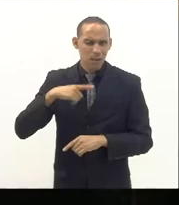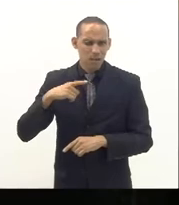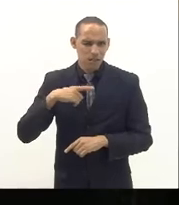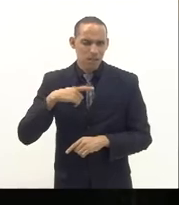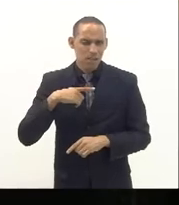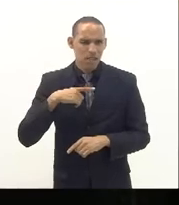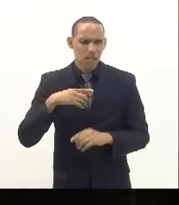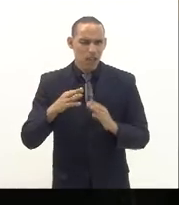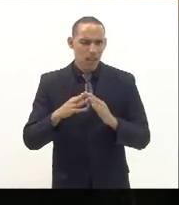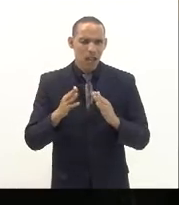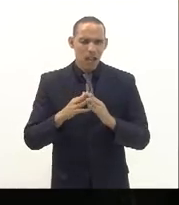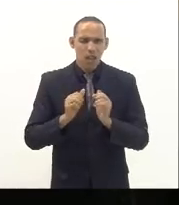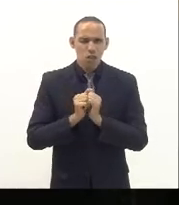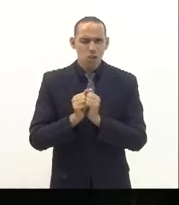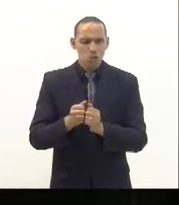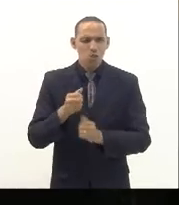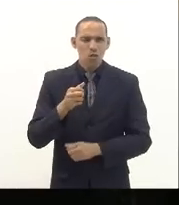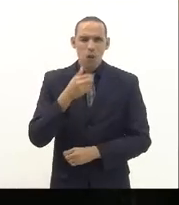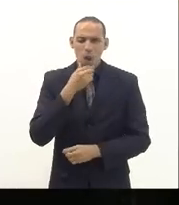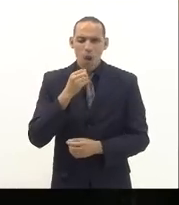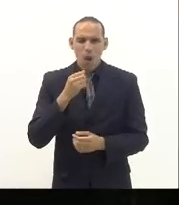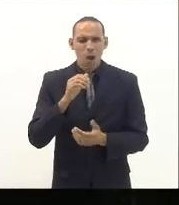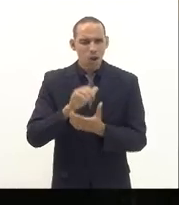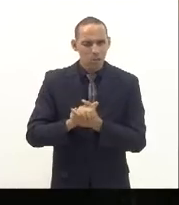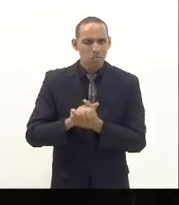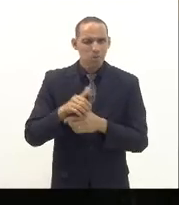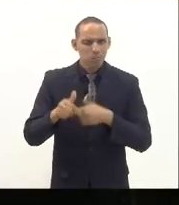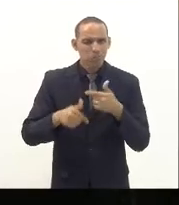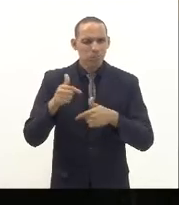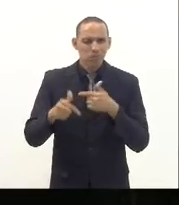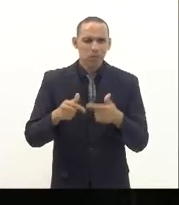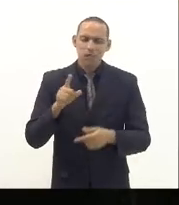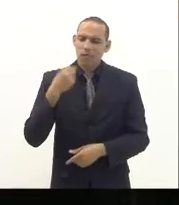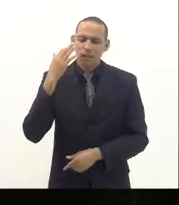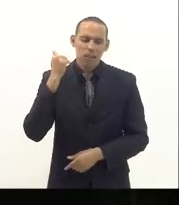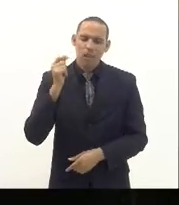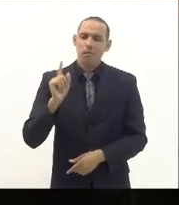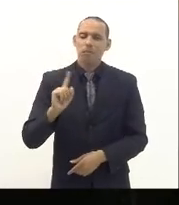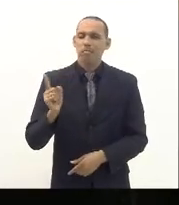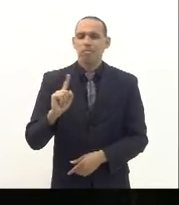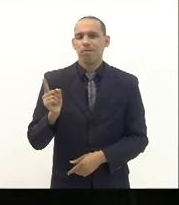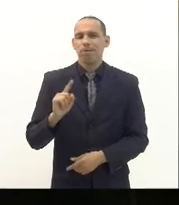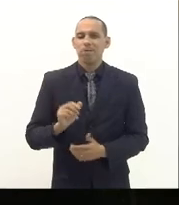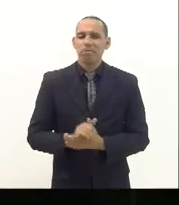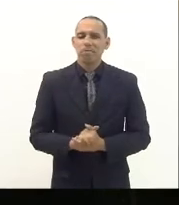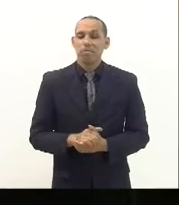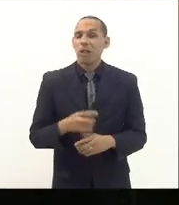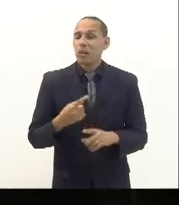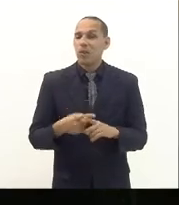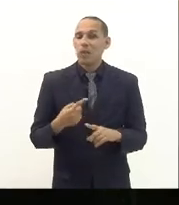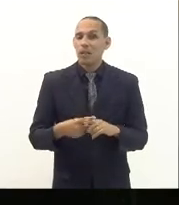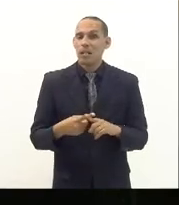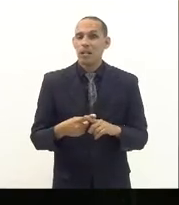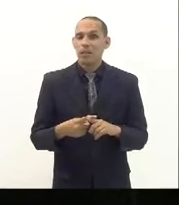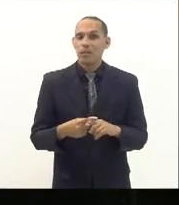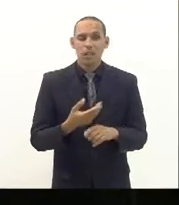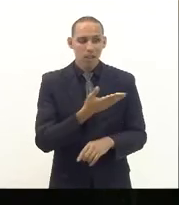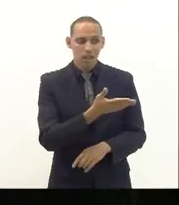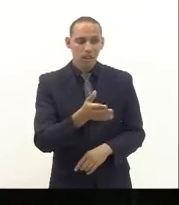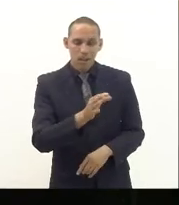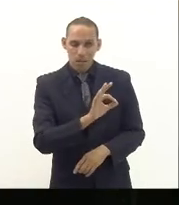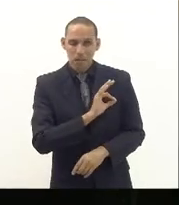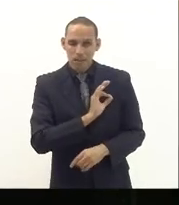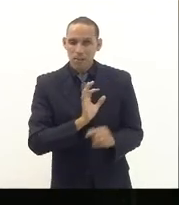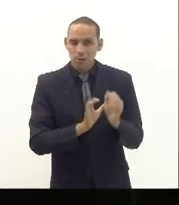na sua casa com seu marido trabalhando é mas sabemos que não Deputado da tia Ju porque os nossos agentes